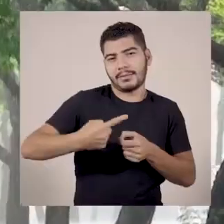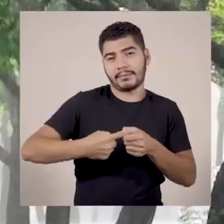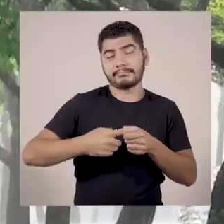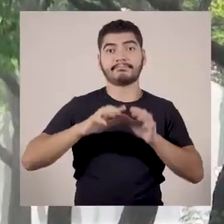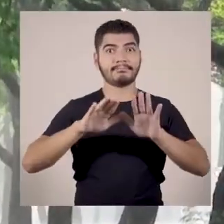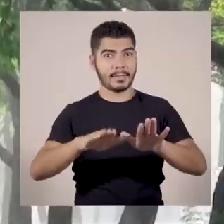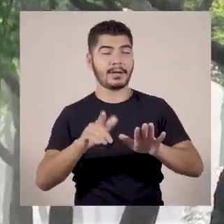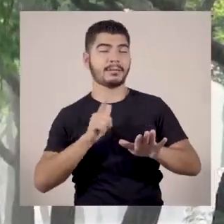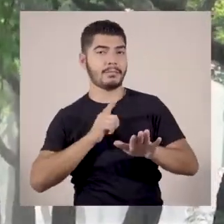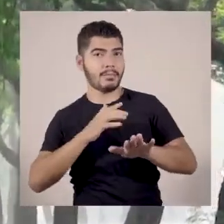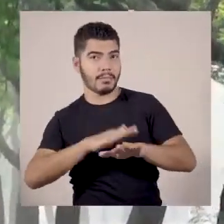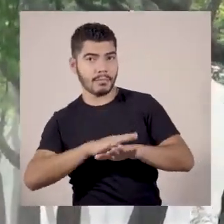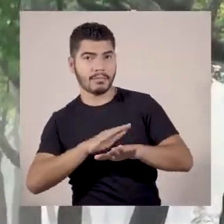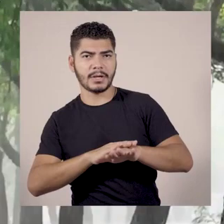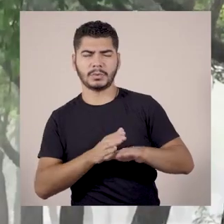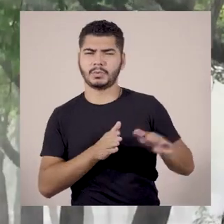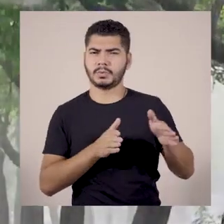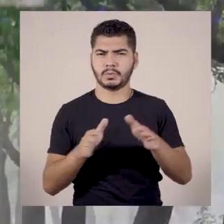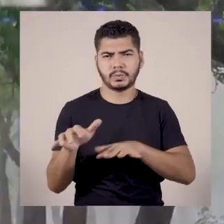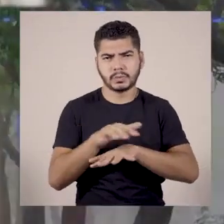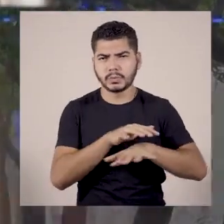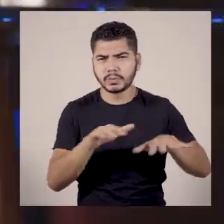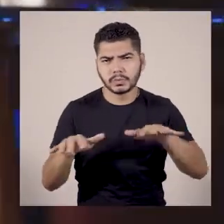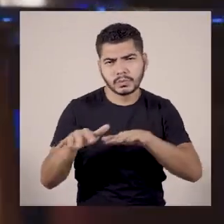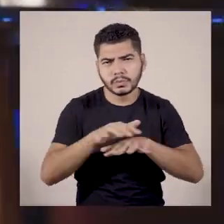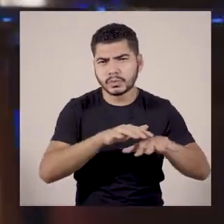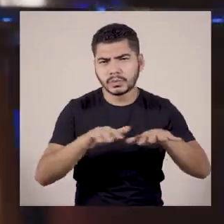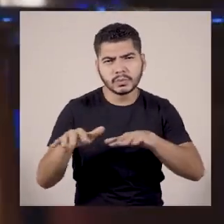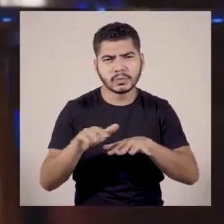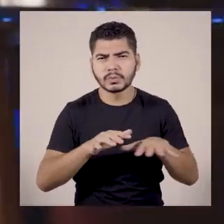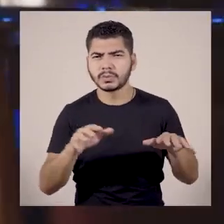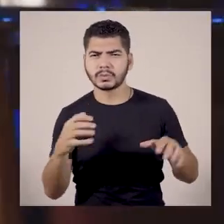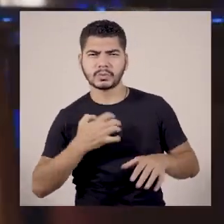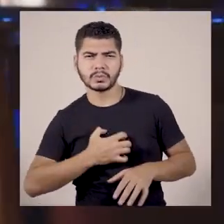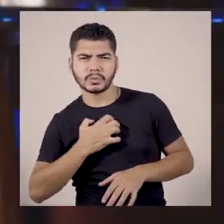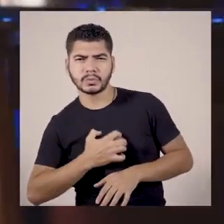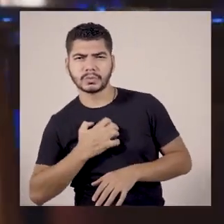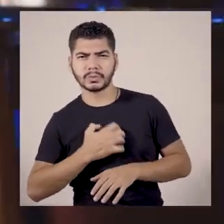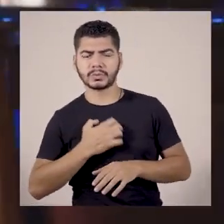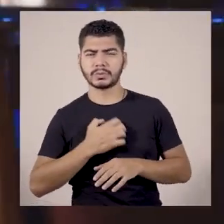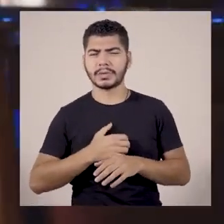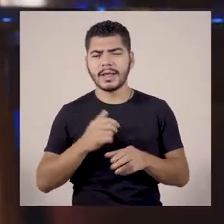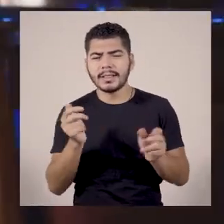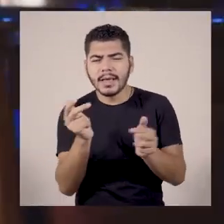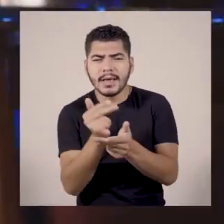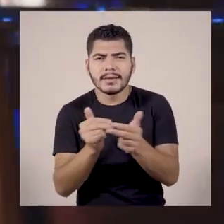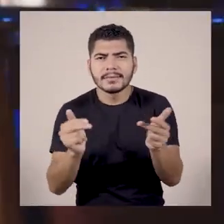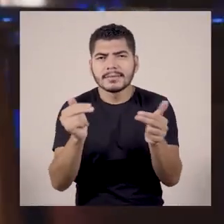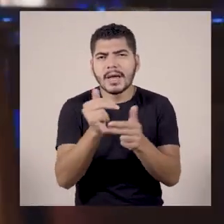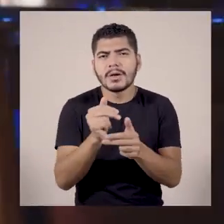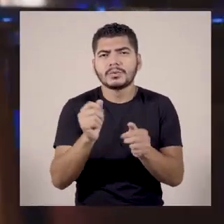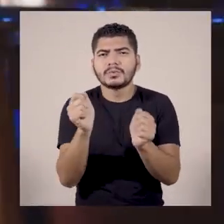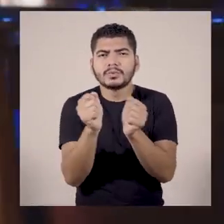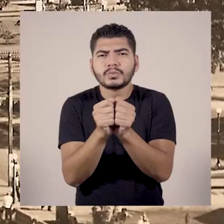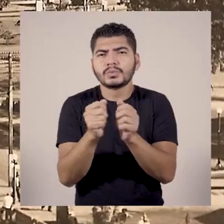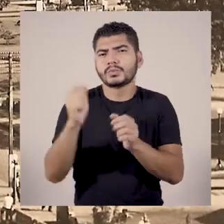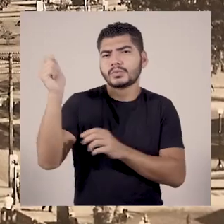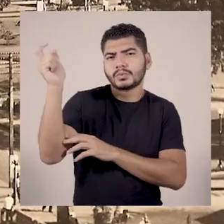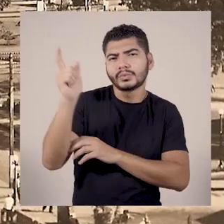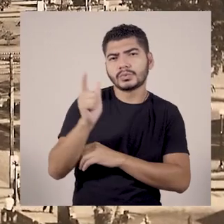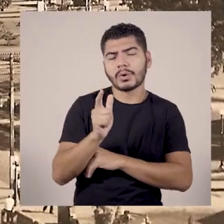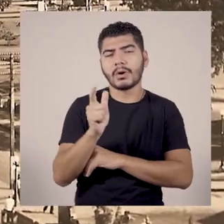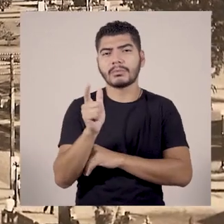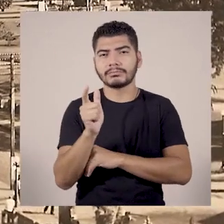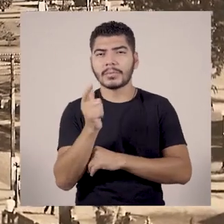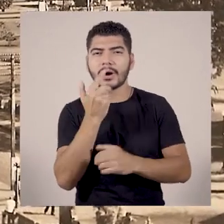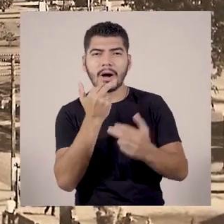mais agitada, nervosa. Formavam desenhos e, com a ajuda da luz do sol, se coloria. Desde